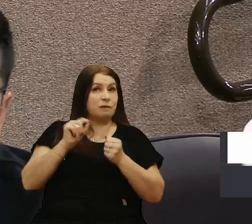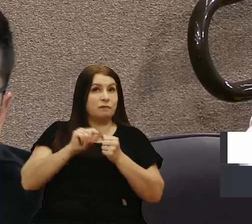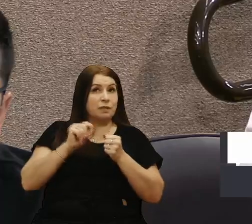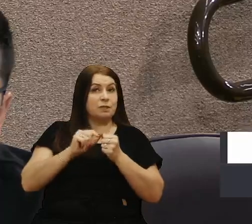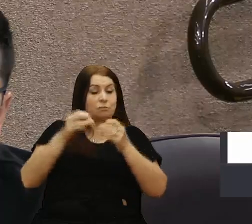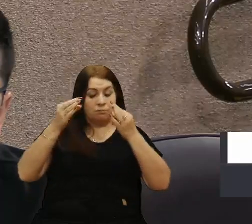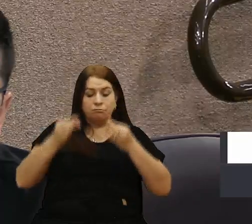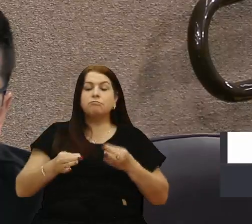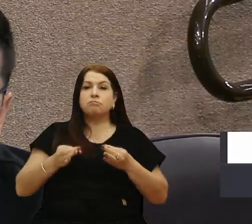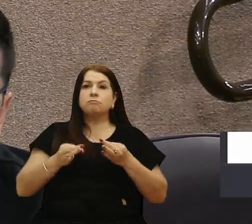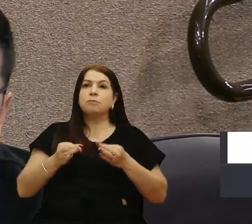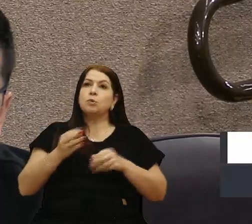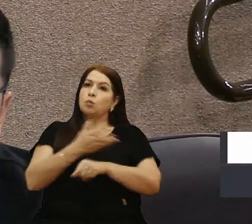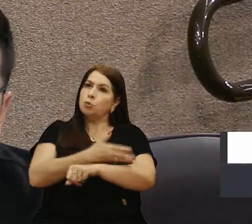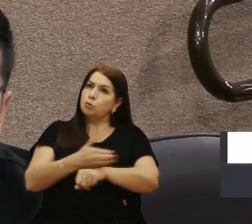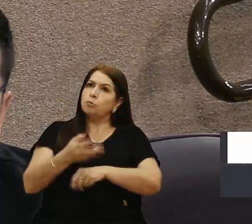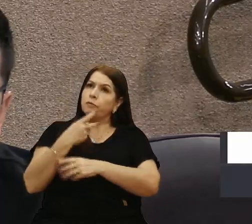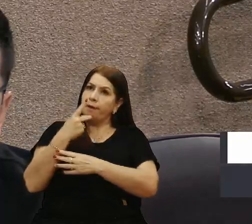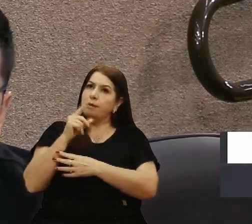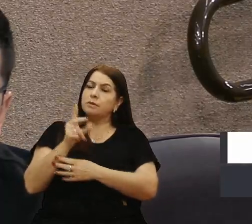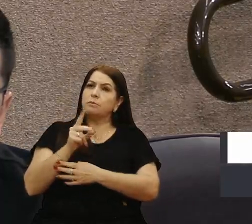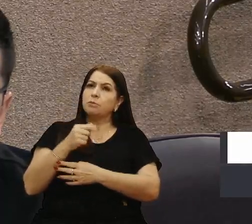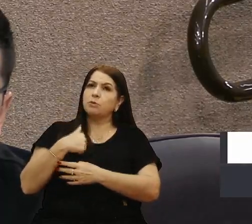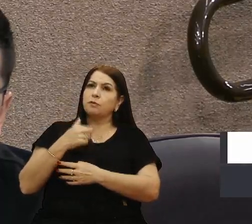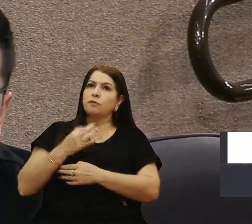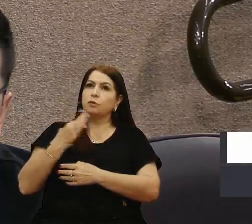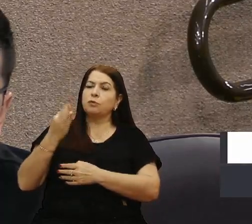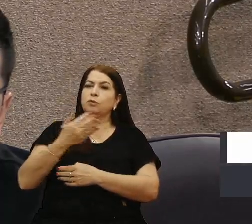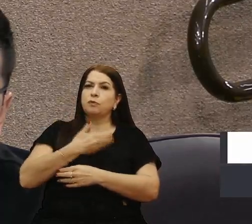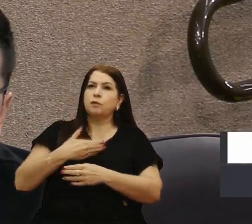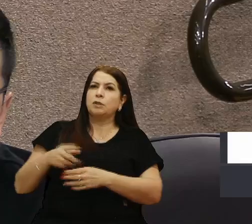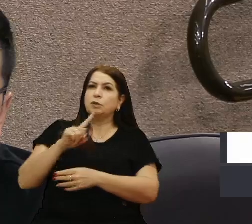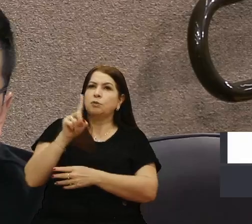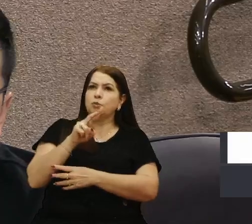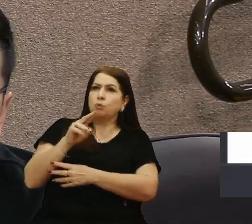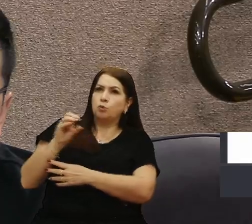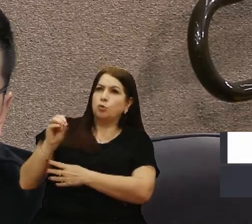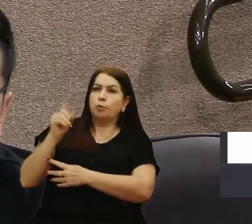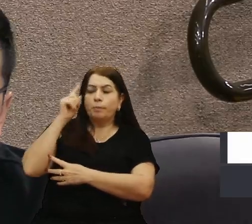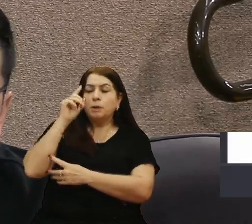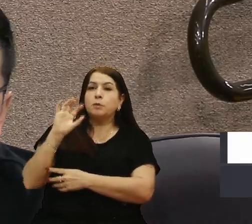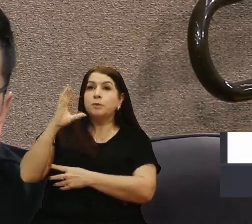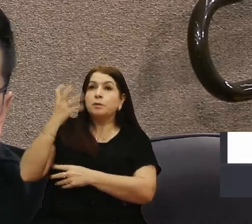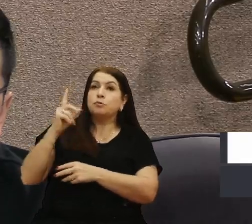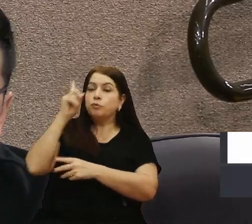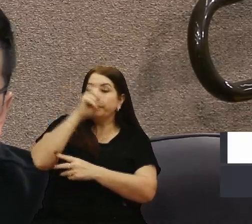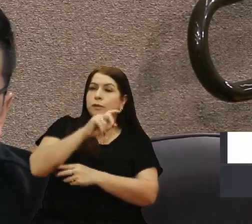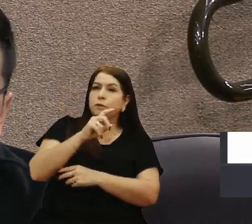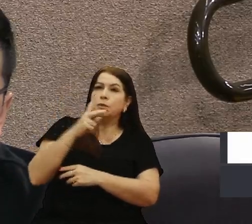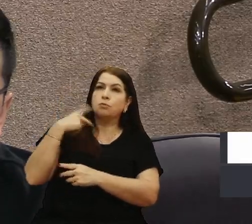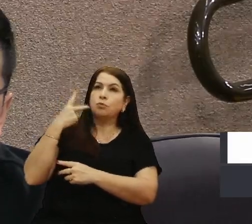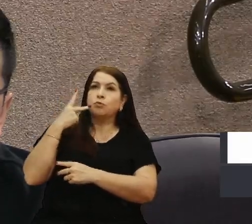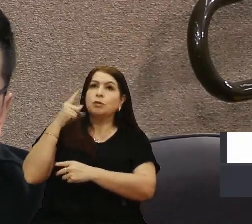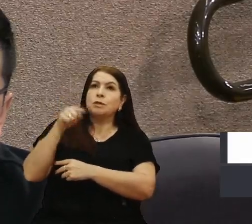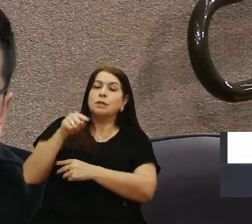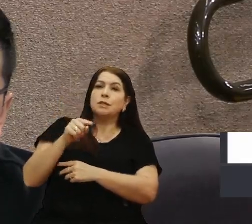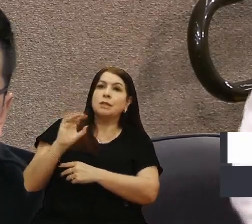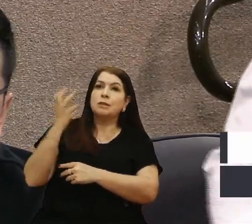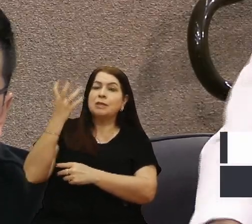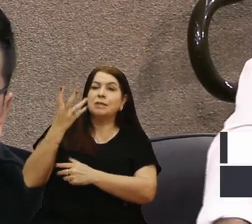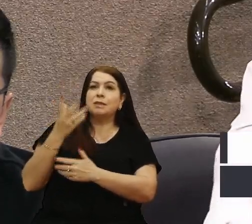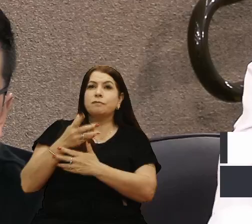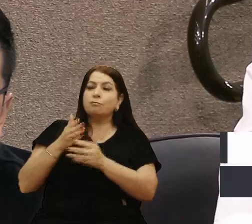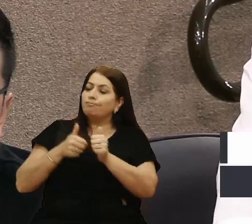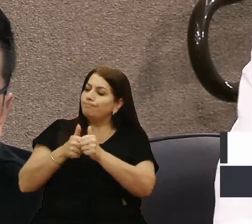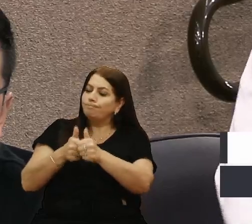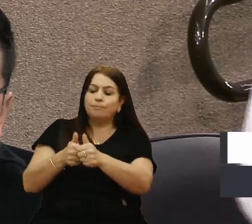que é certo, eu costumo dizer. E como o meu futuro governador Zucco diz, a gente toma decisões difíceis na política. E essas decisões vamos